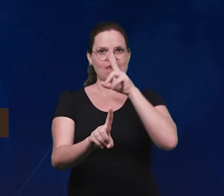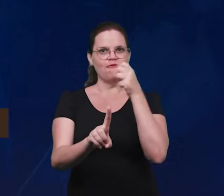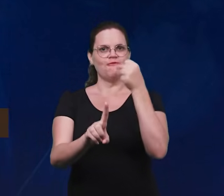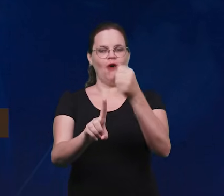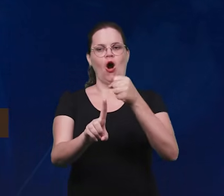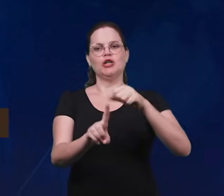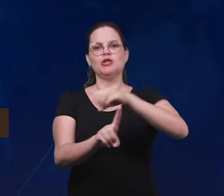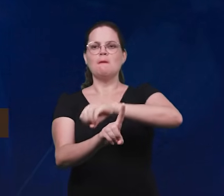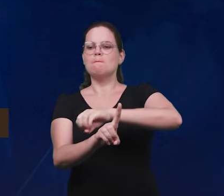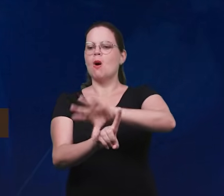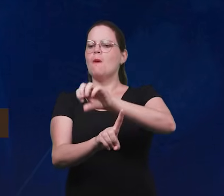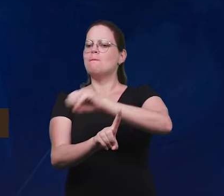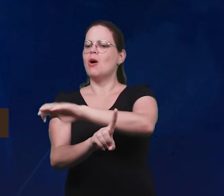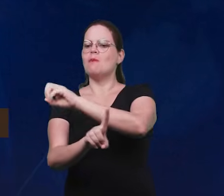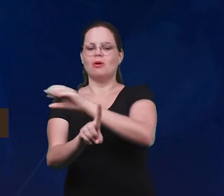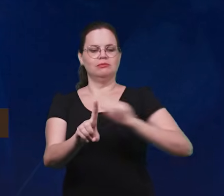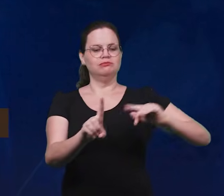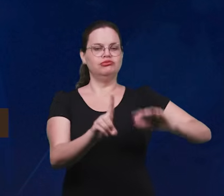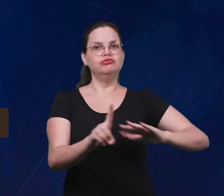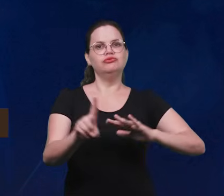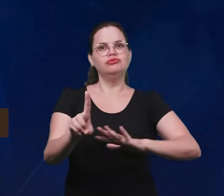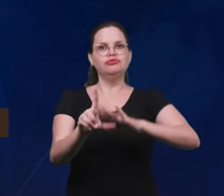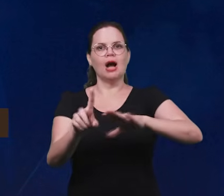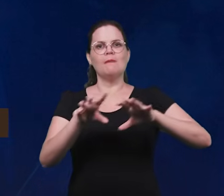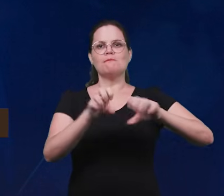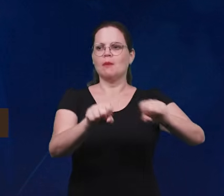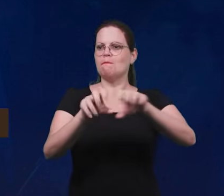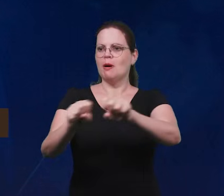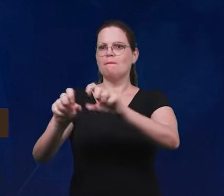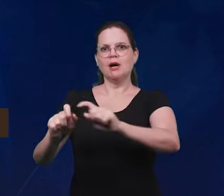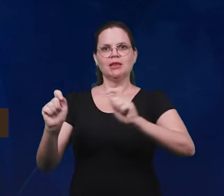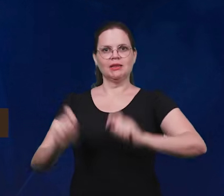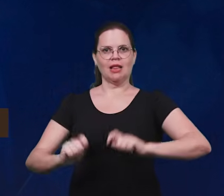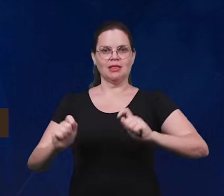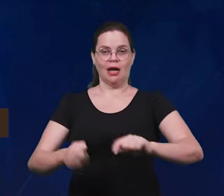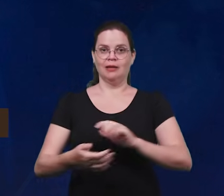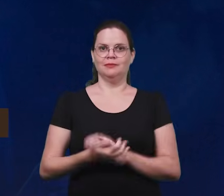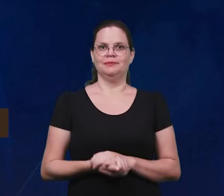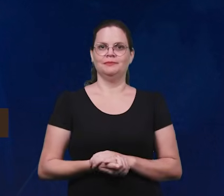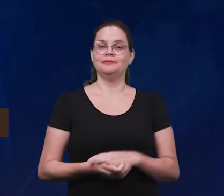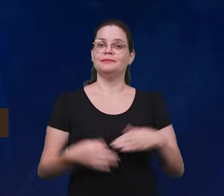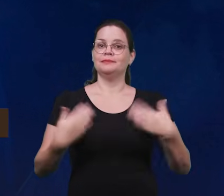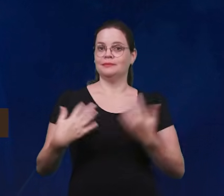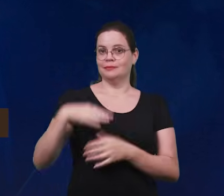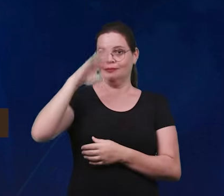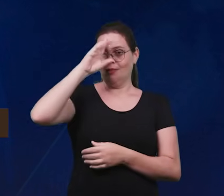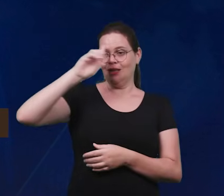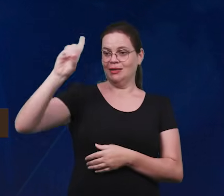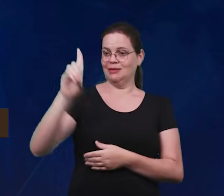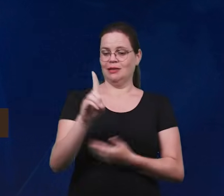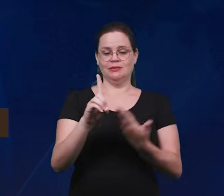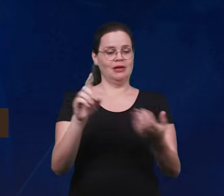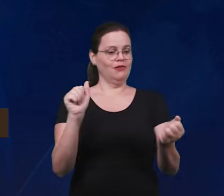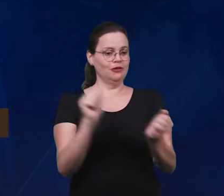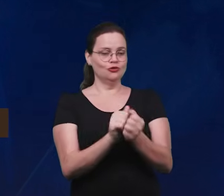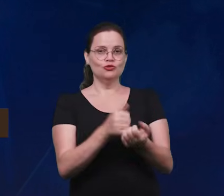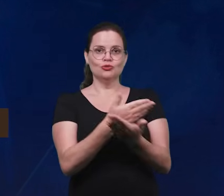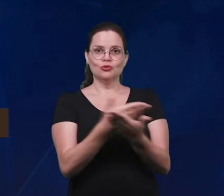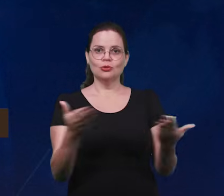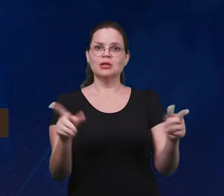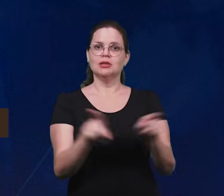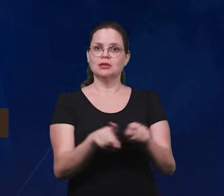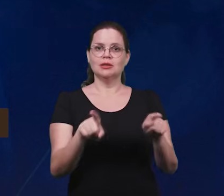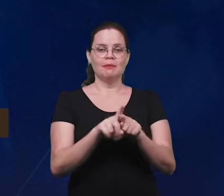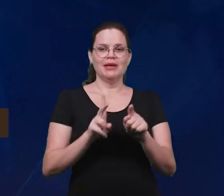caminhando com seu povo e também habitando com eles através do tabernáculo. Essa etapa é marcada